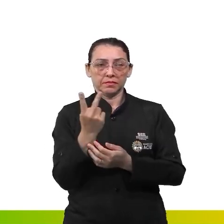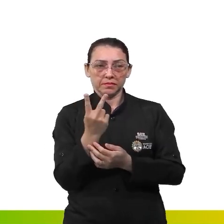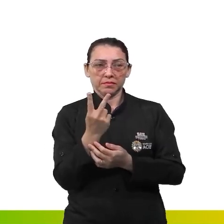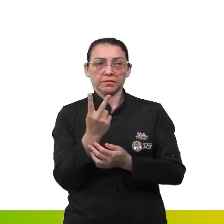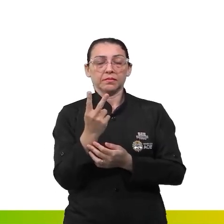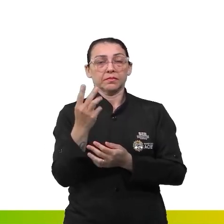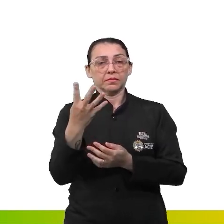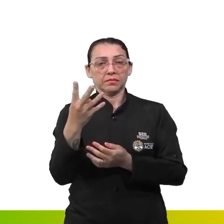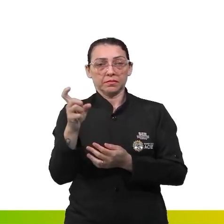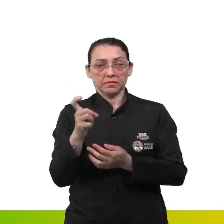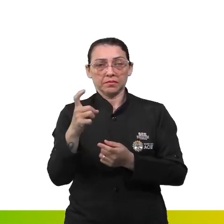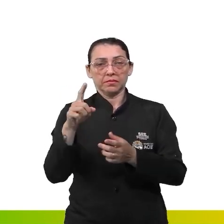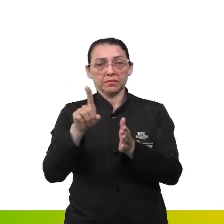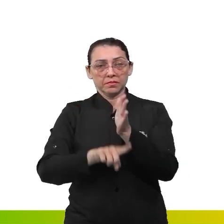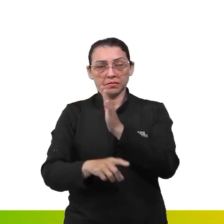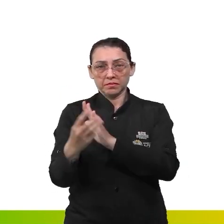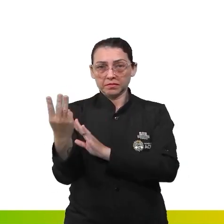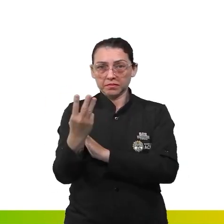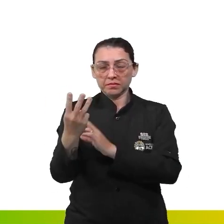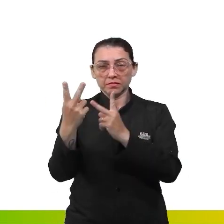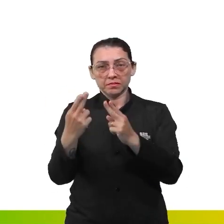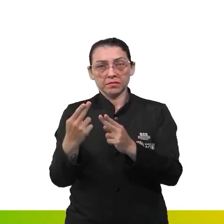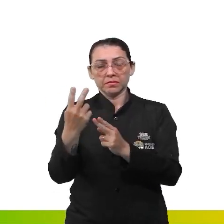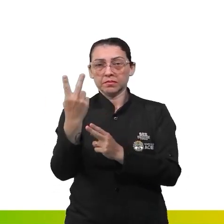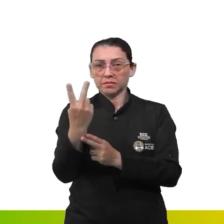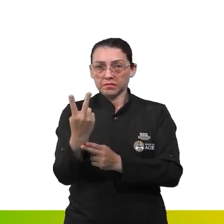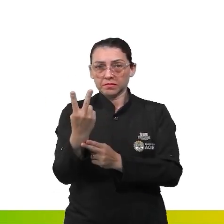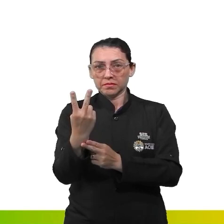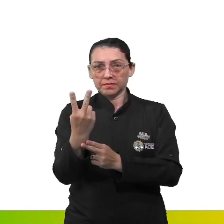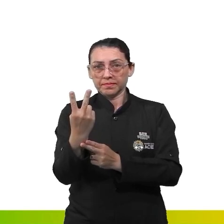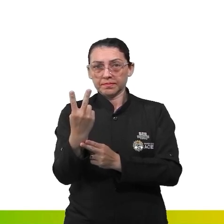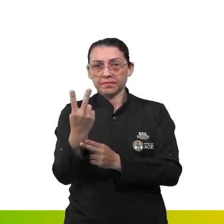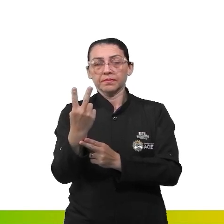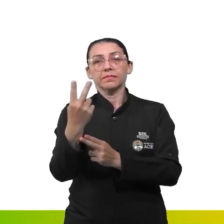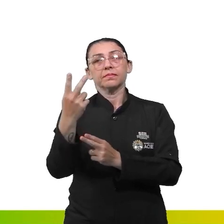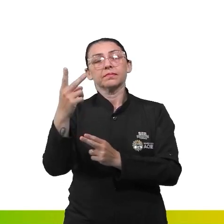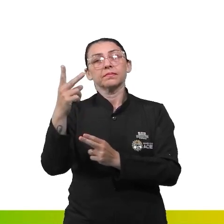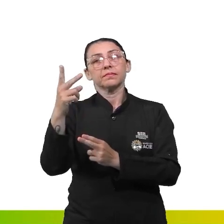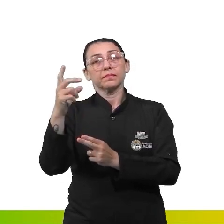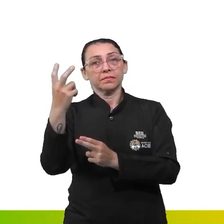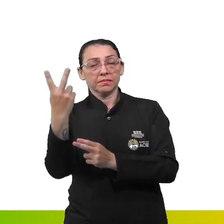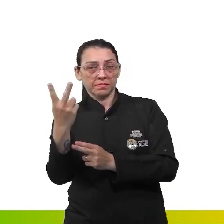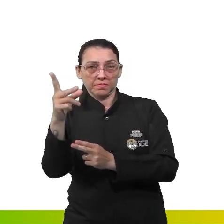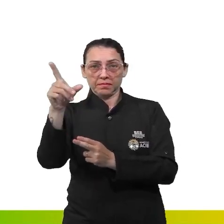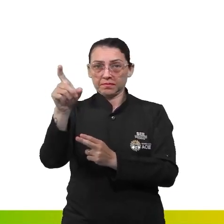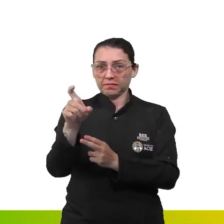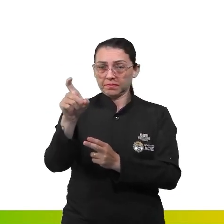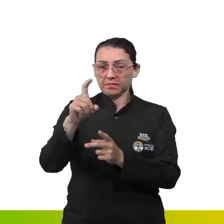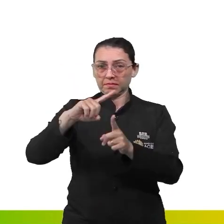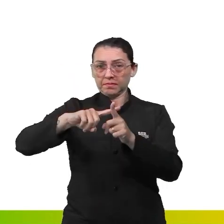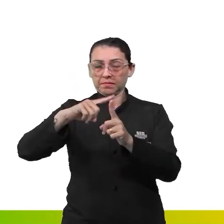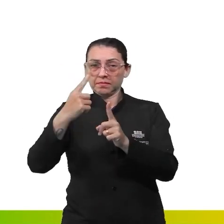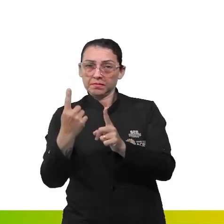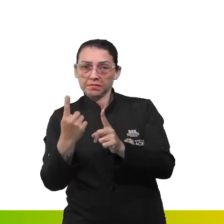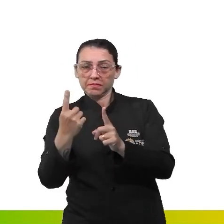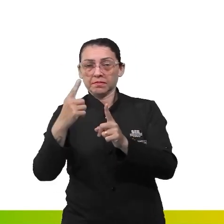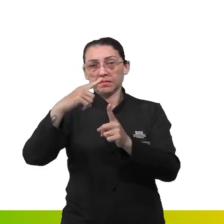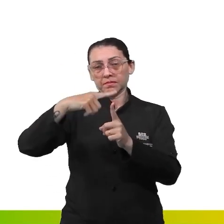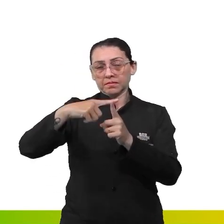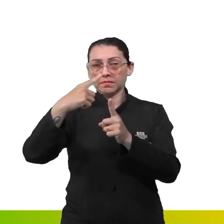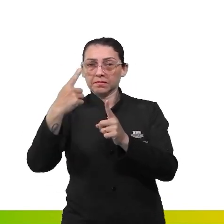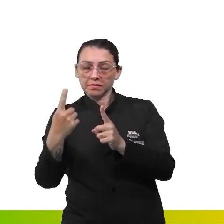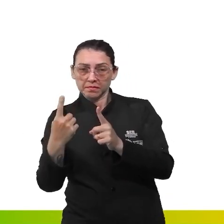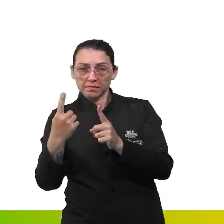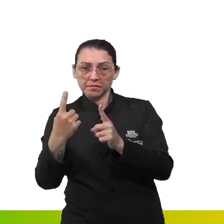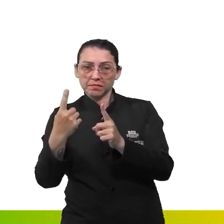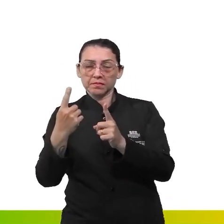a 4x menos 3 igual a 2 elevado a 2x mais 1 que tem